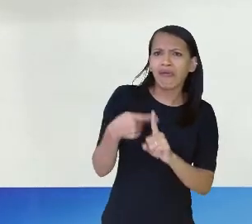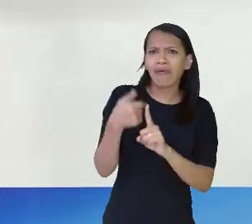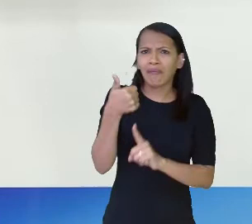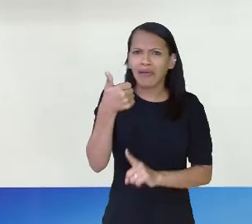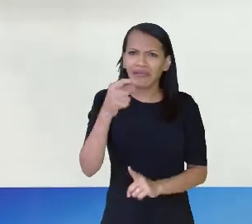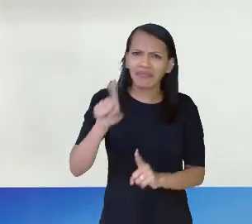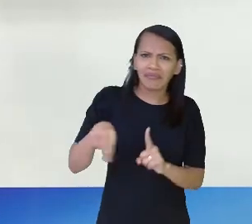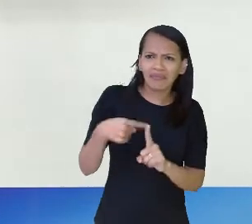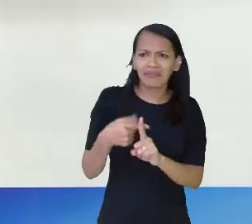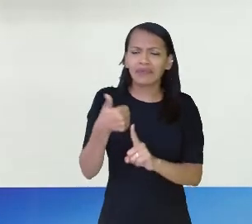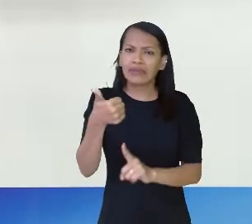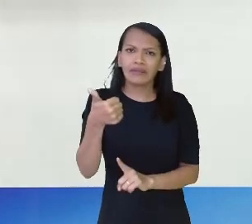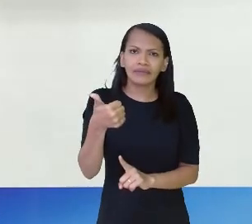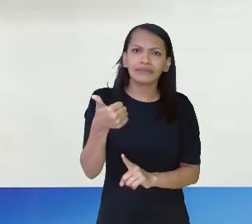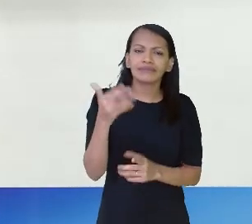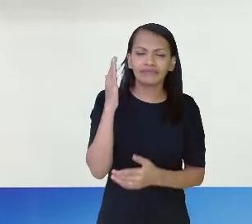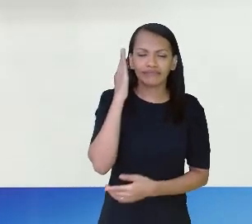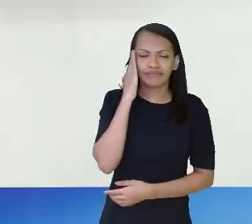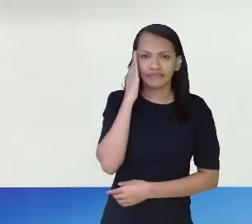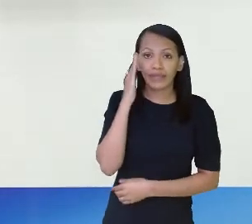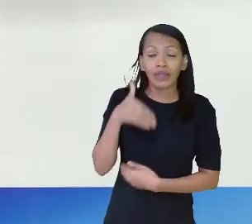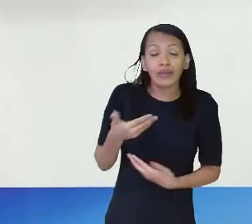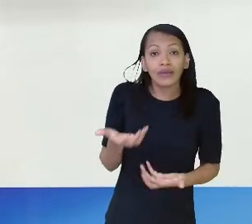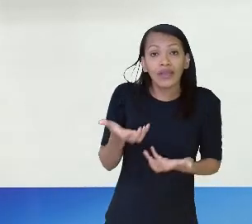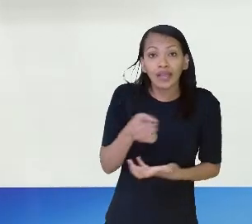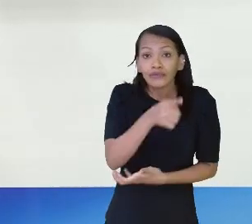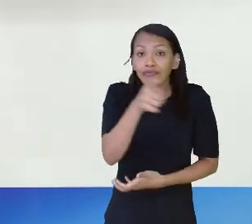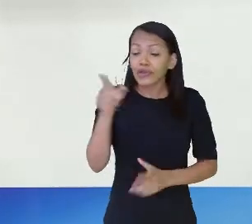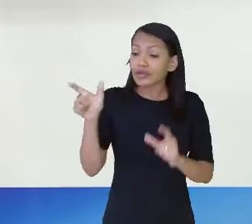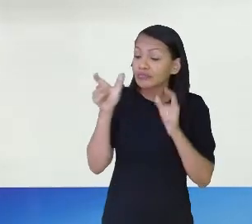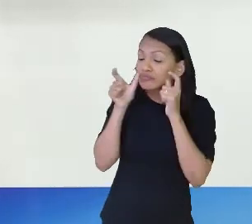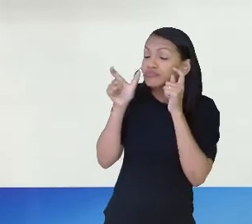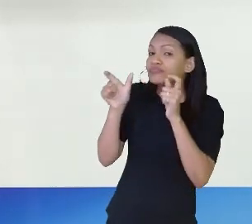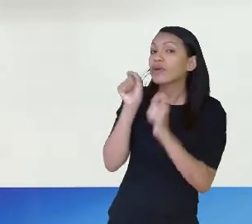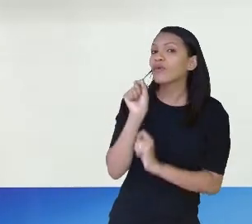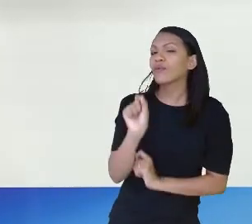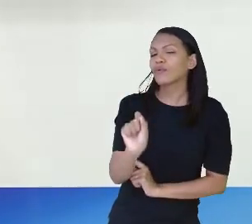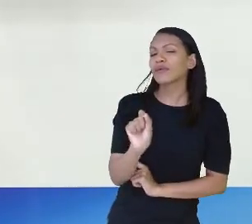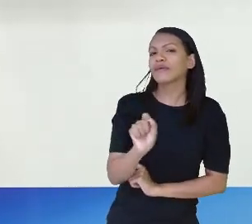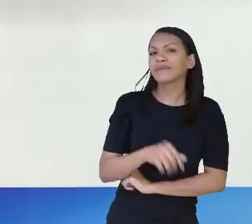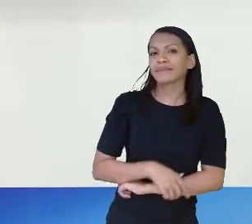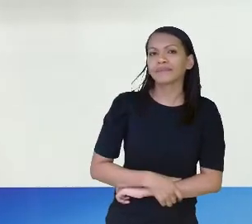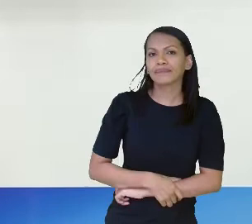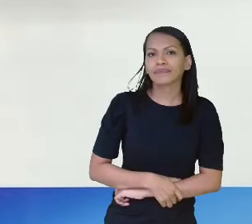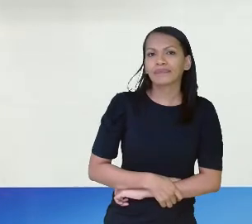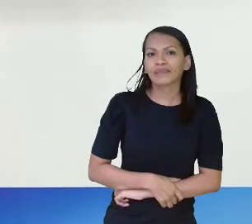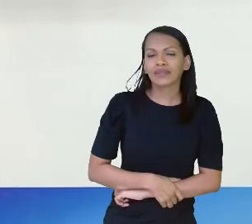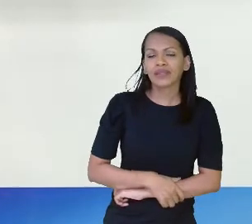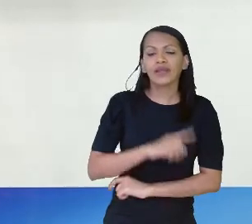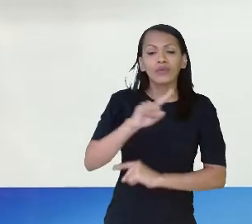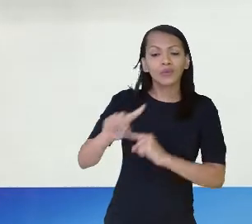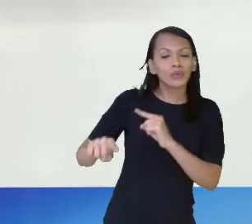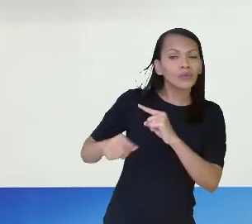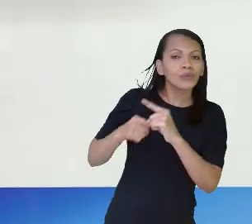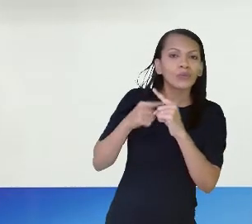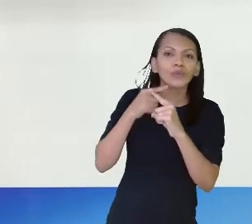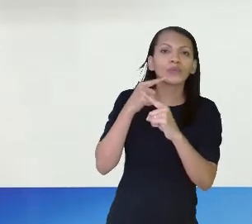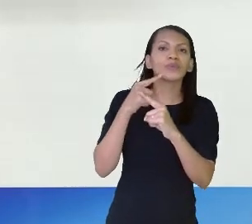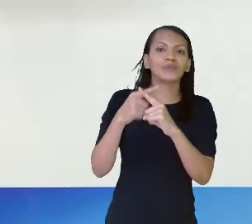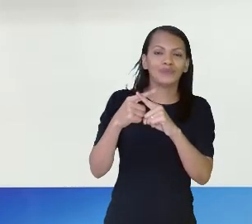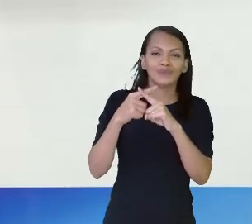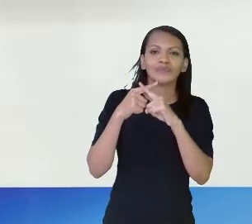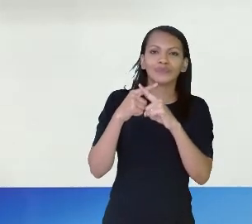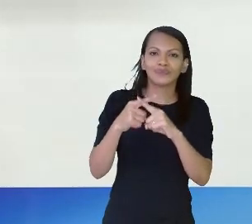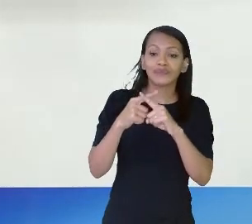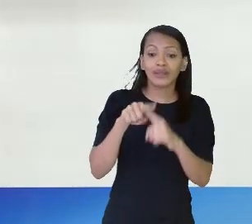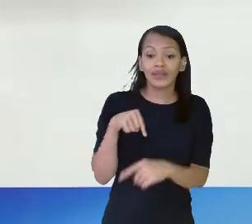fazer uma adição. O que eu quero que vocês prestem atenção é o seguinte. Numa multiplicação,